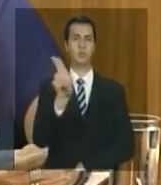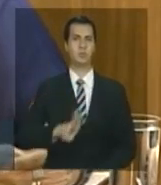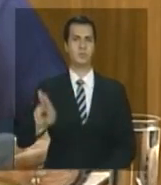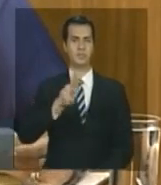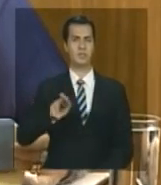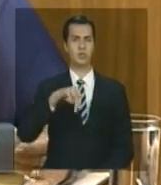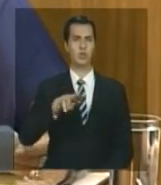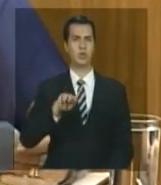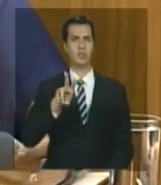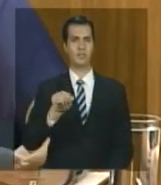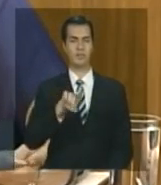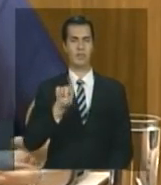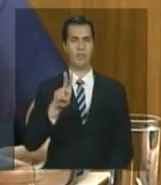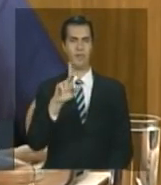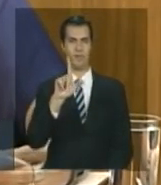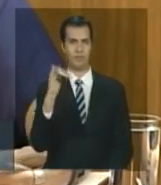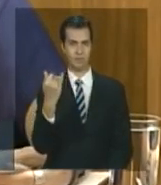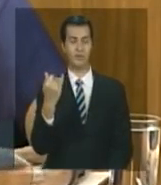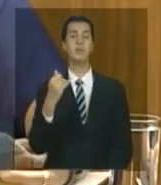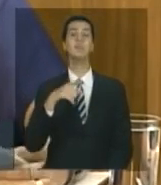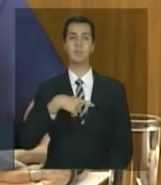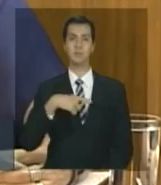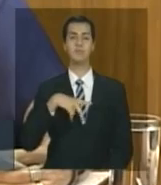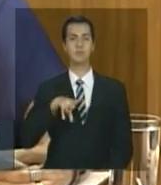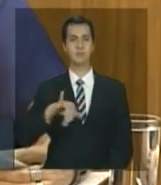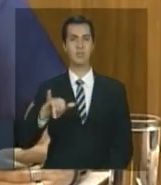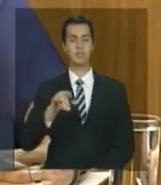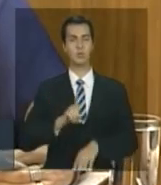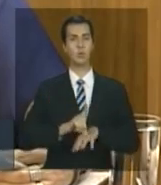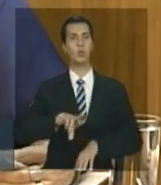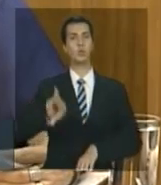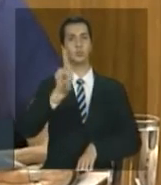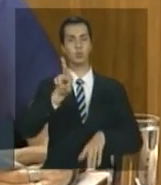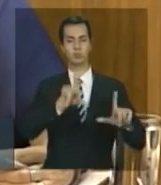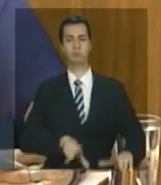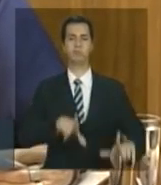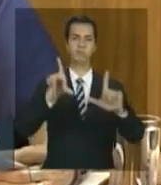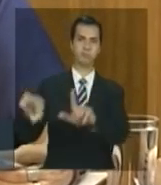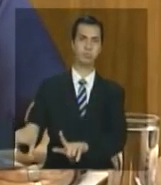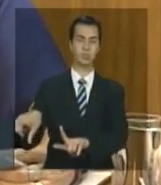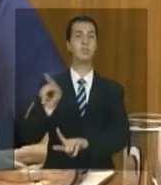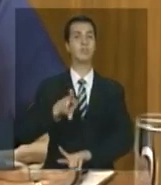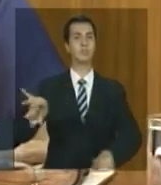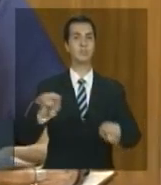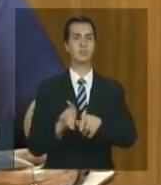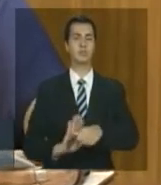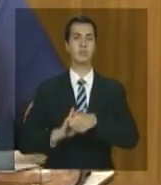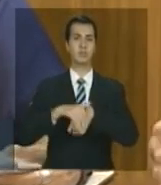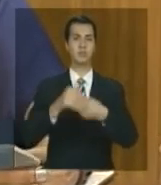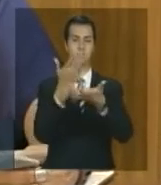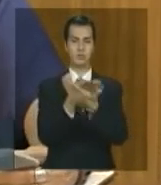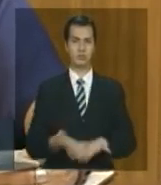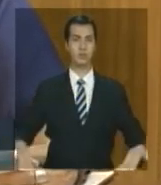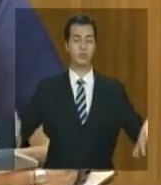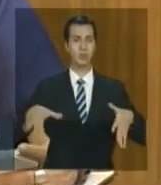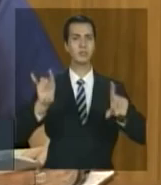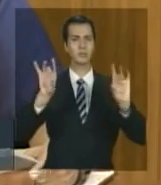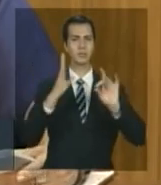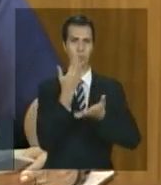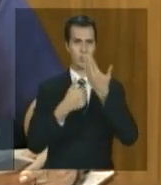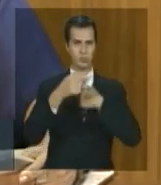Universidade de Nova Delhi. Nessa mesma noite haverá um jantar, um banquete oferecido pela presidenta da Índia.